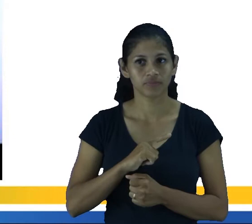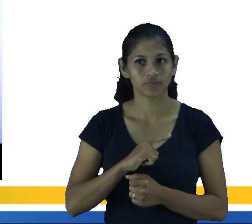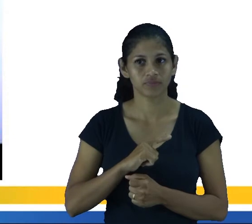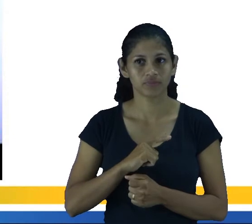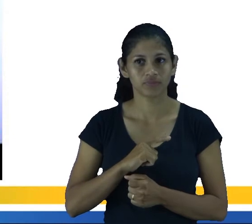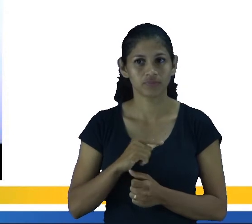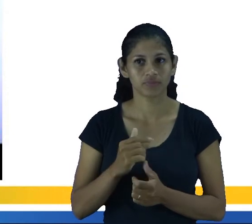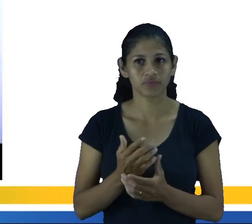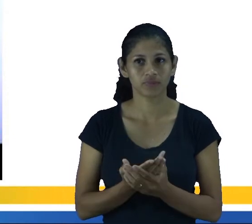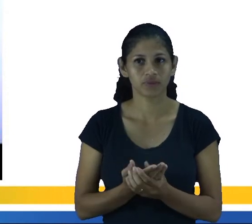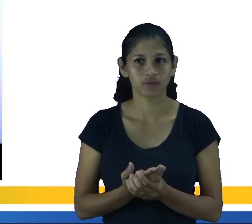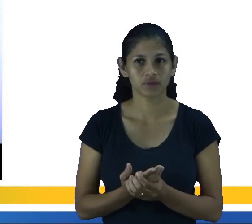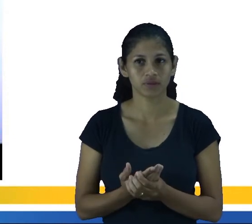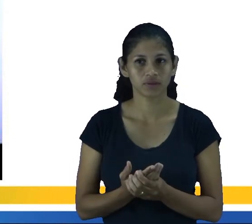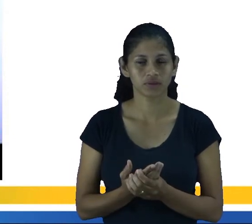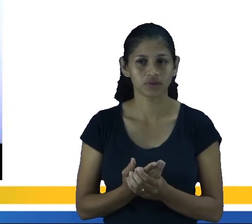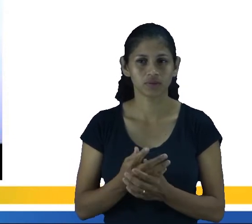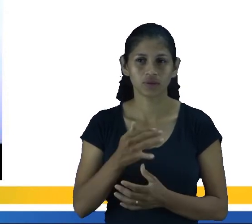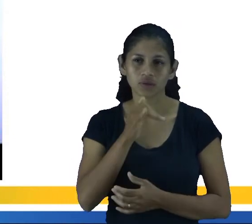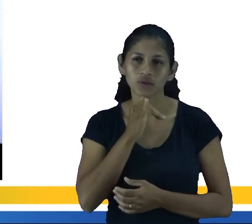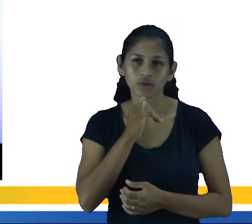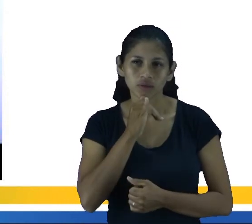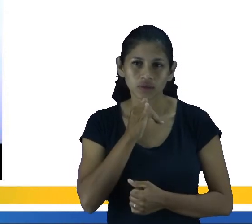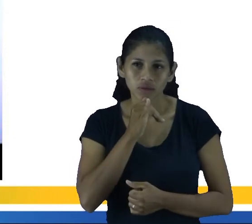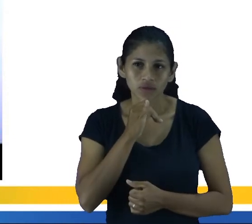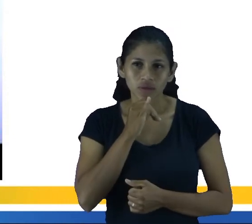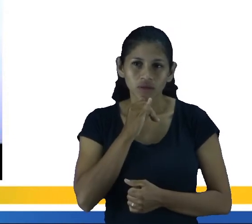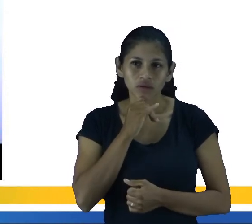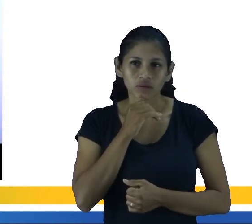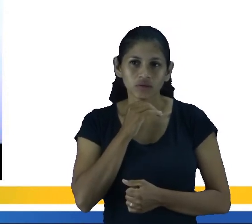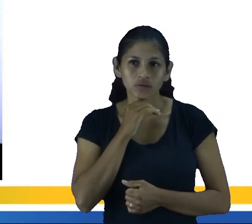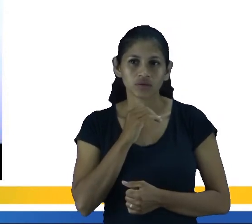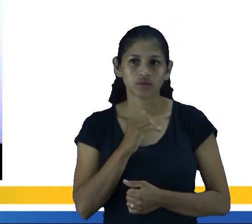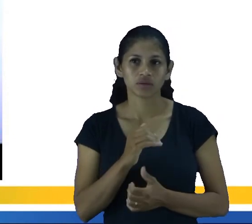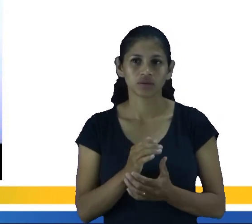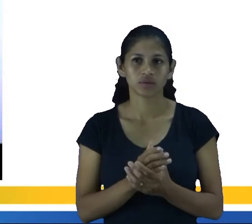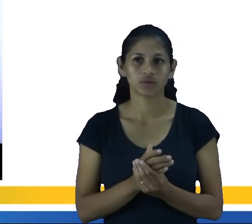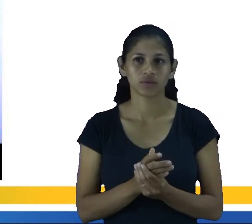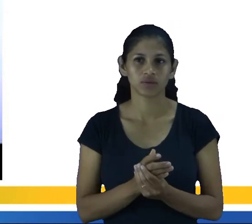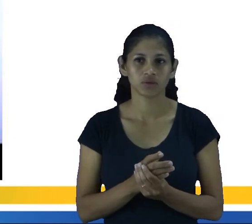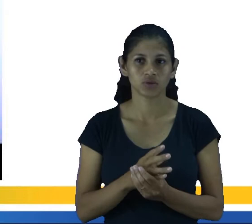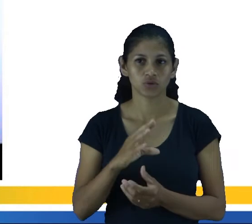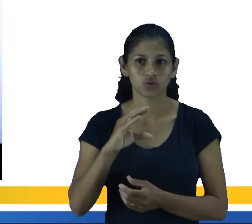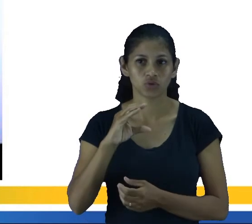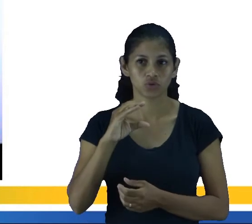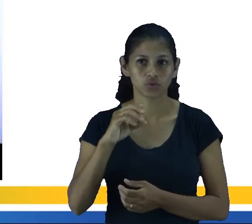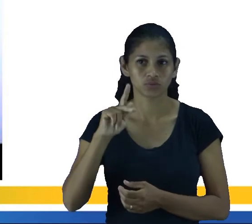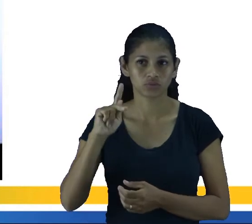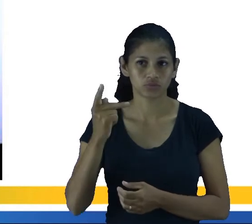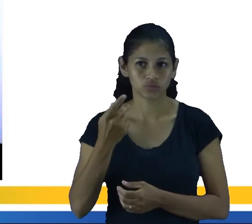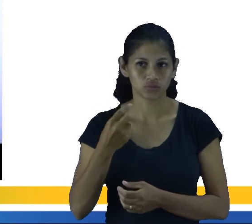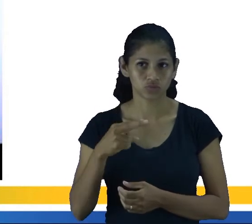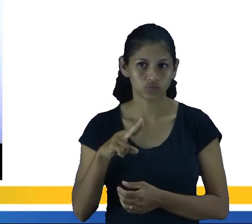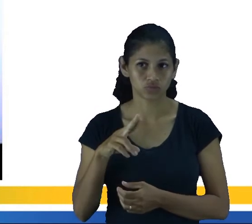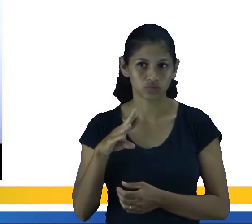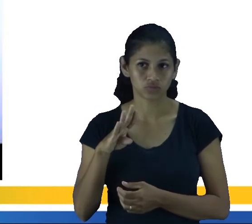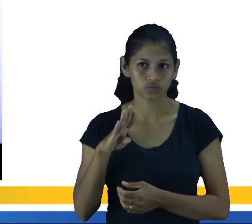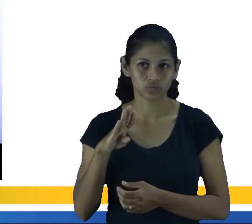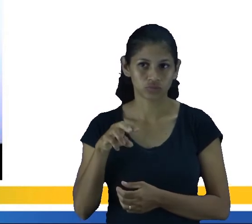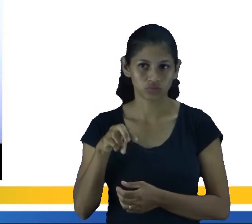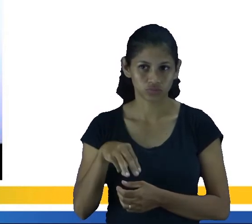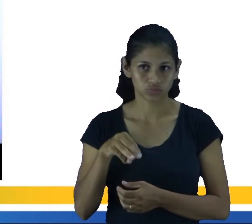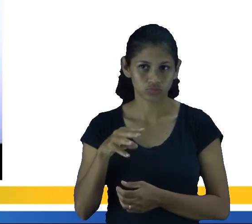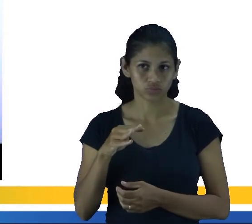na reação, ó. Então a gente está vendo aqui esses exemplos. Então aqui, ó, o chumbo ele é insolúvel, Aqui o magnésio é insolúvel, né?